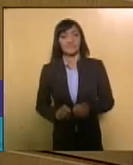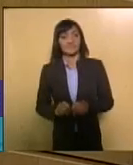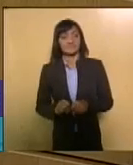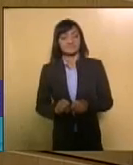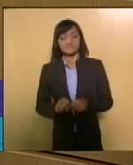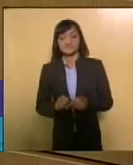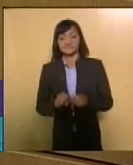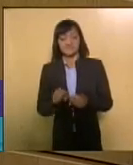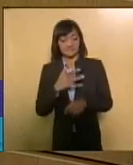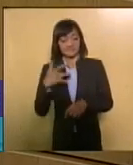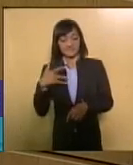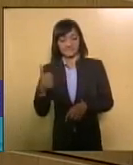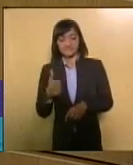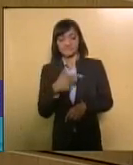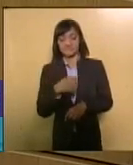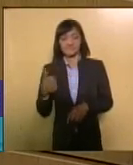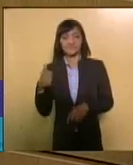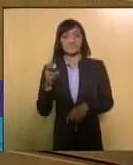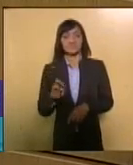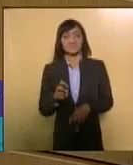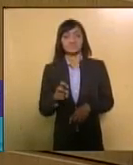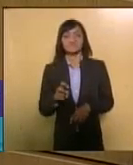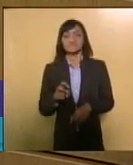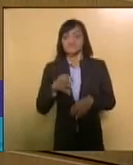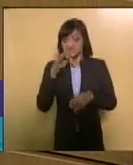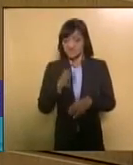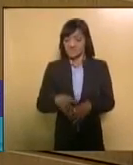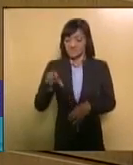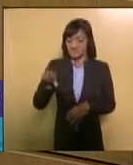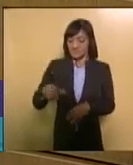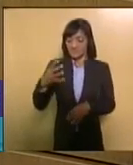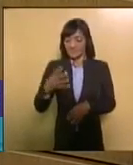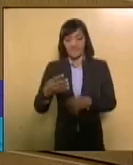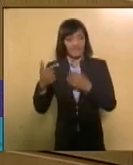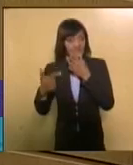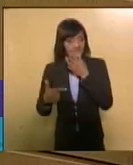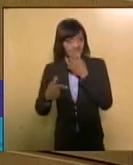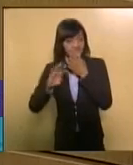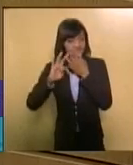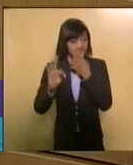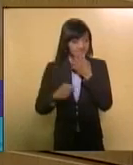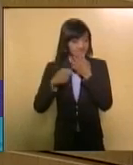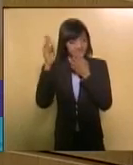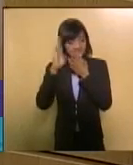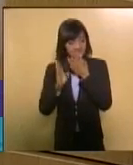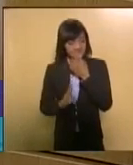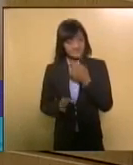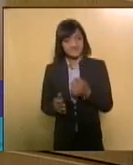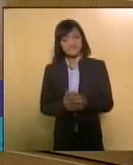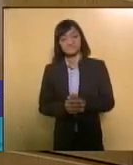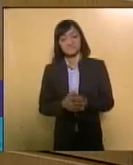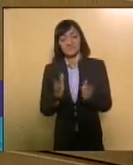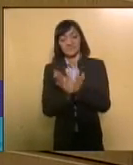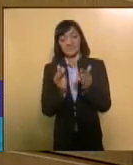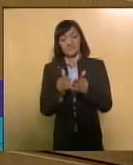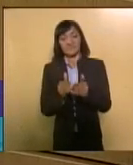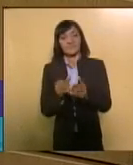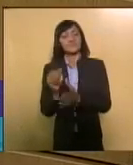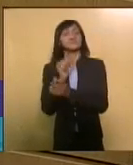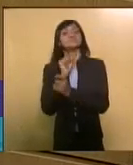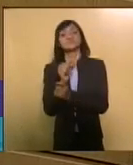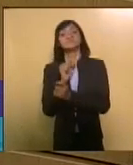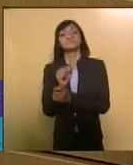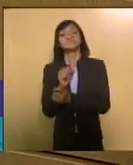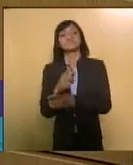saúde no ano de 2015 foi de 942 em todo o território nacional no fó brasileiro de Segurança Pública a gente